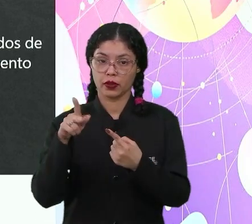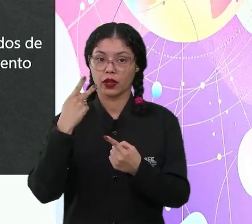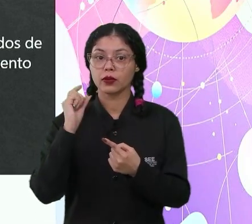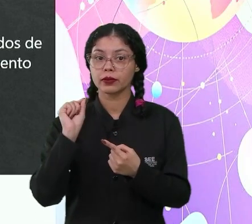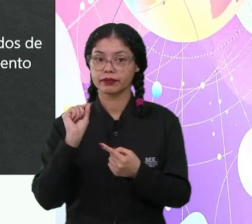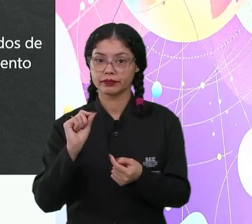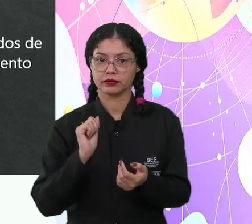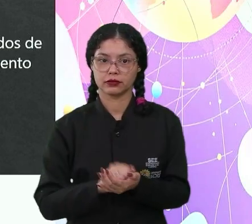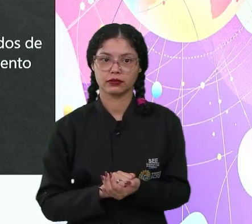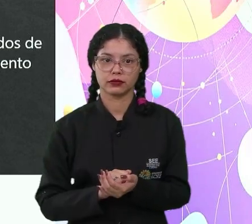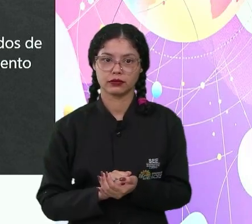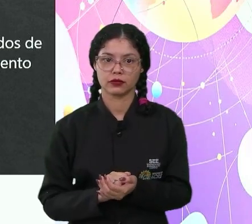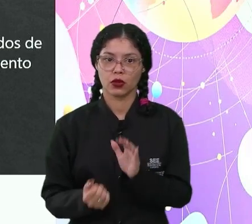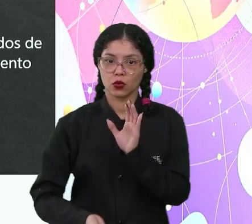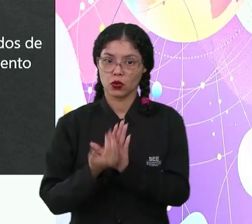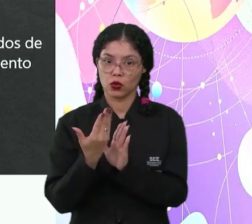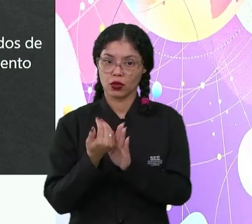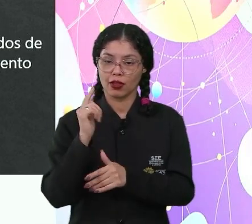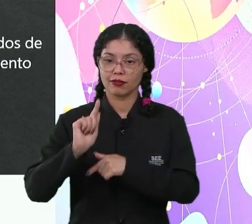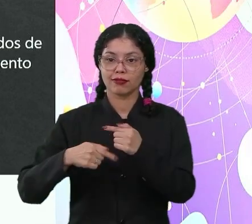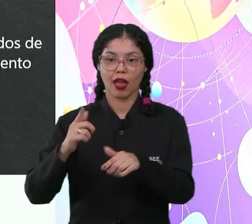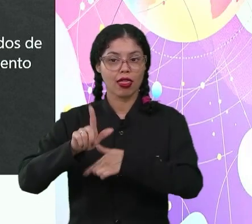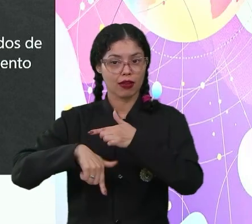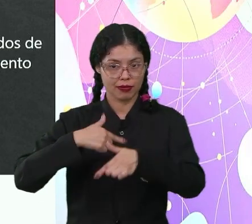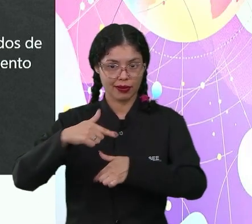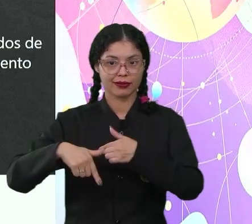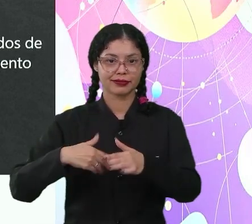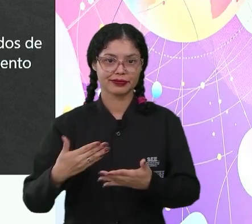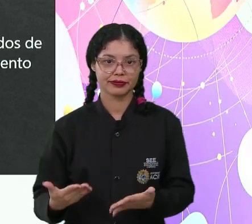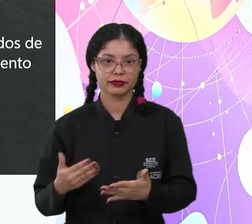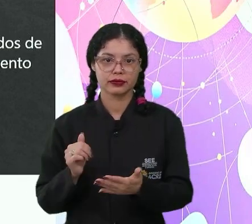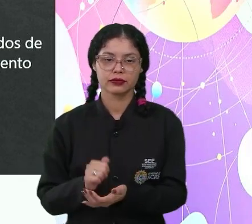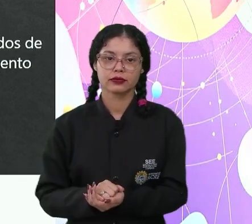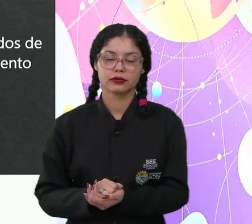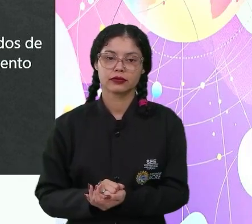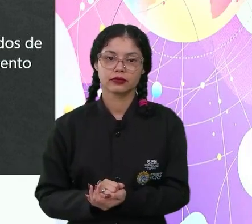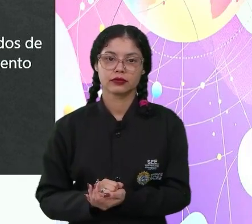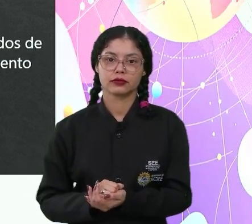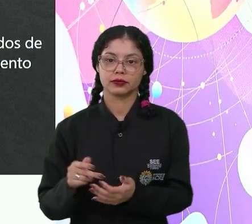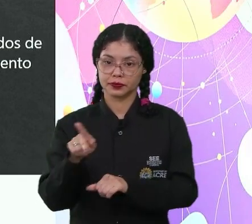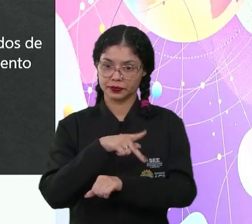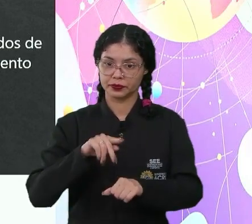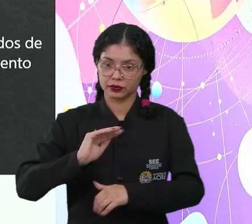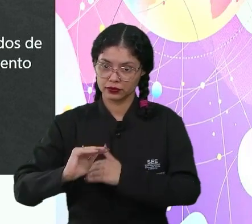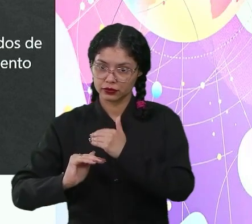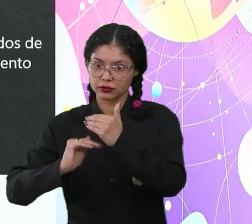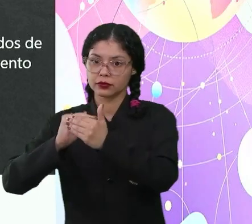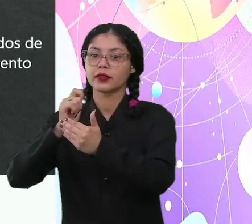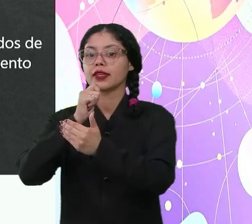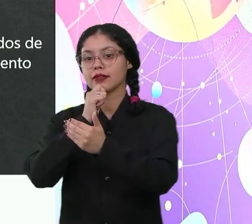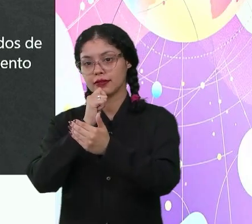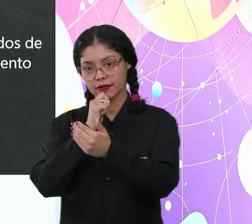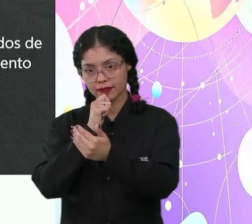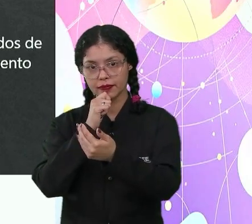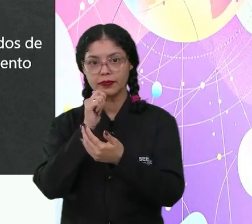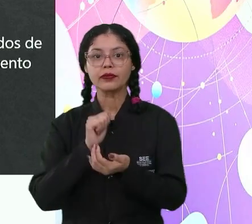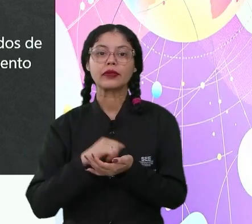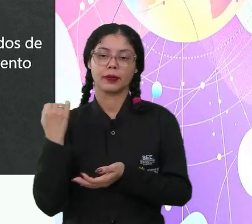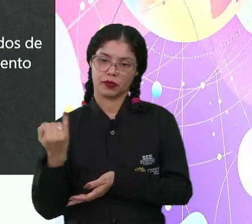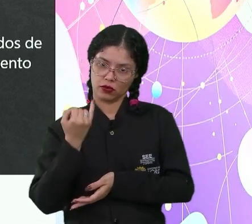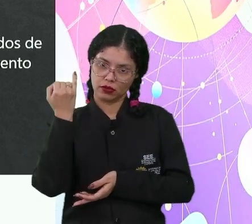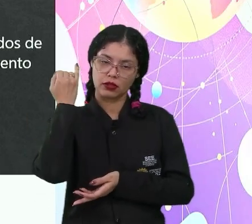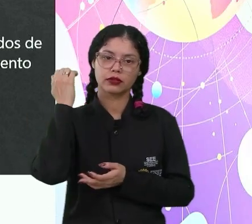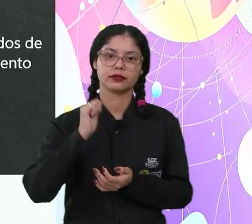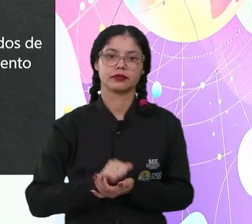o seguinte: a geração de empregos. A geração de empregos nos países em desenvolvimento ela é de suma importância,